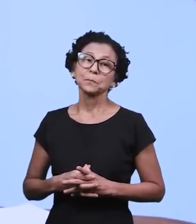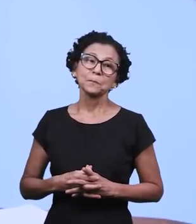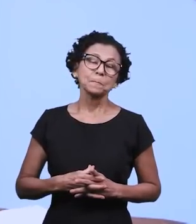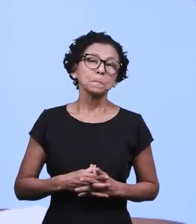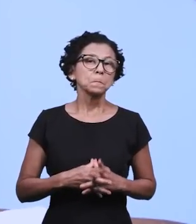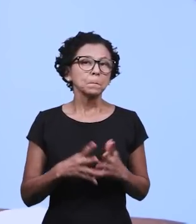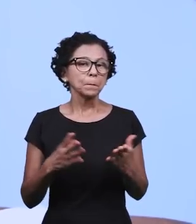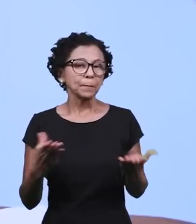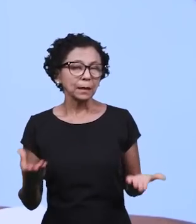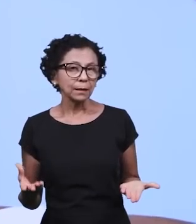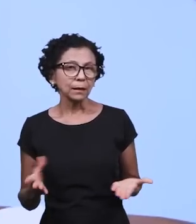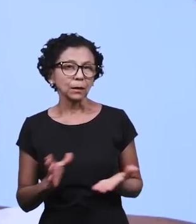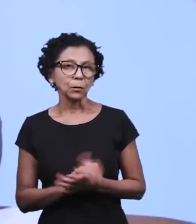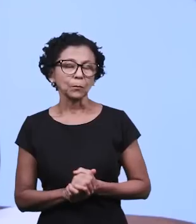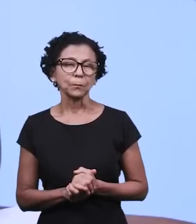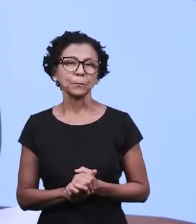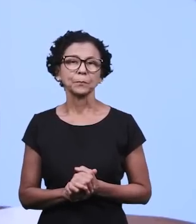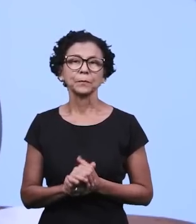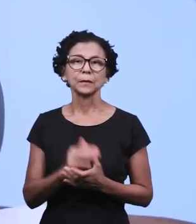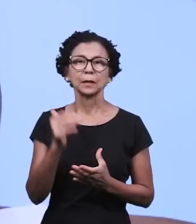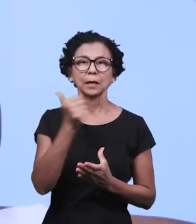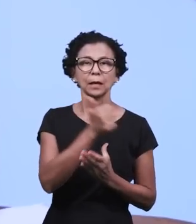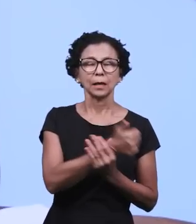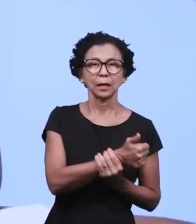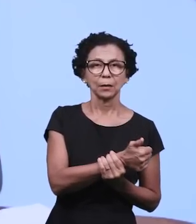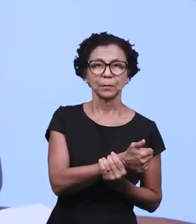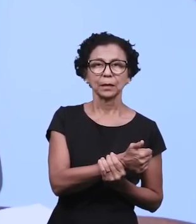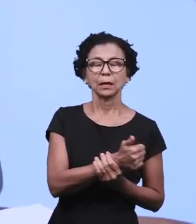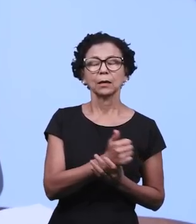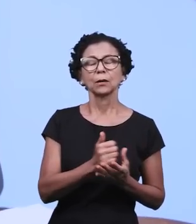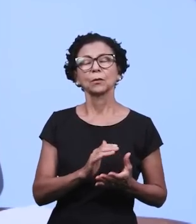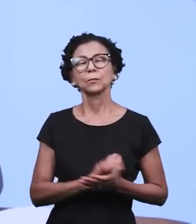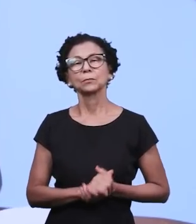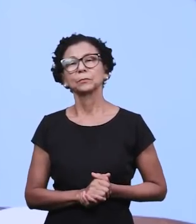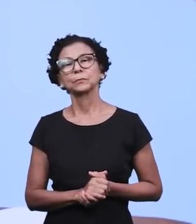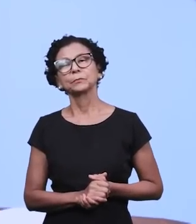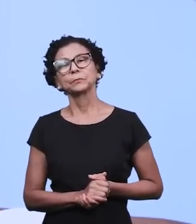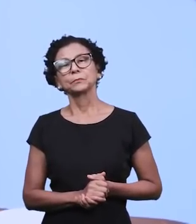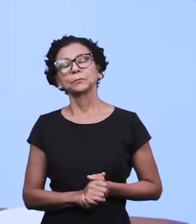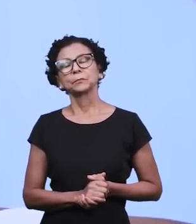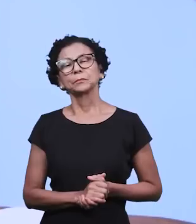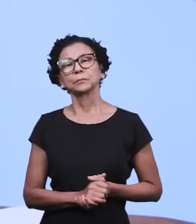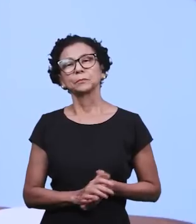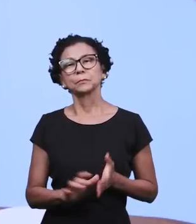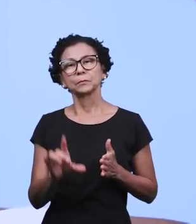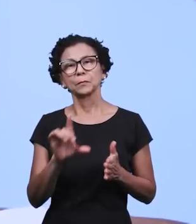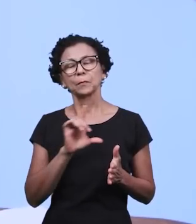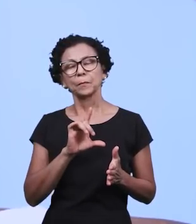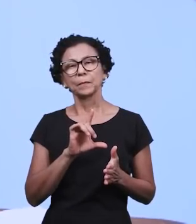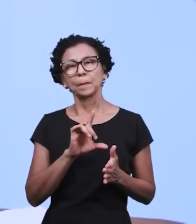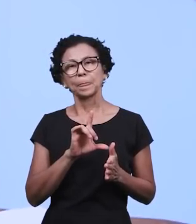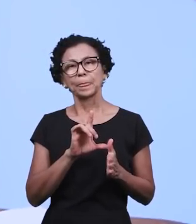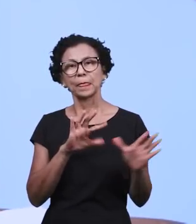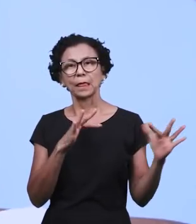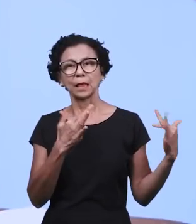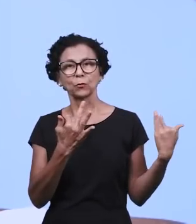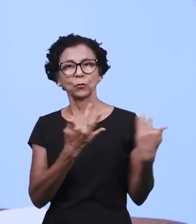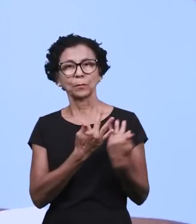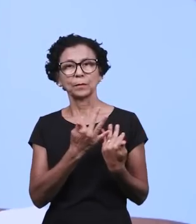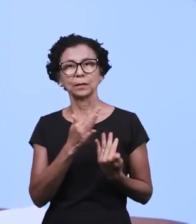à história formal, mas vamos também procurar entrar em algumas revelações e vamos nos